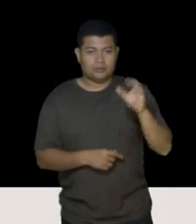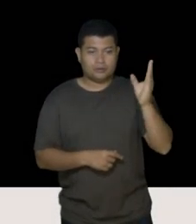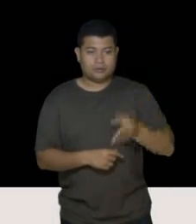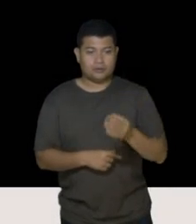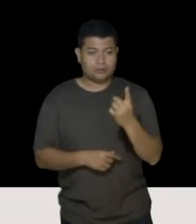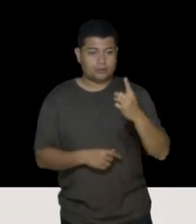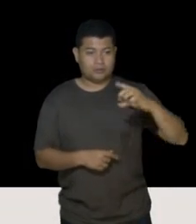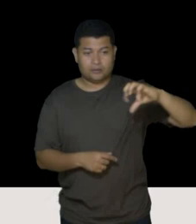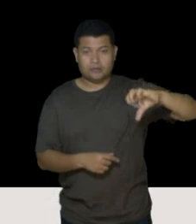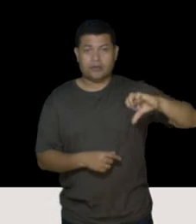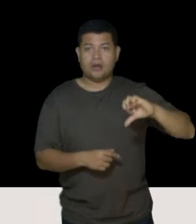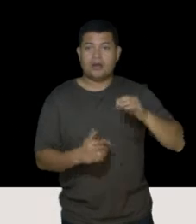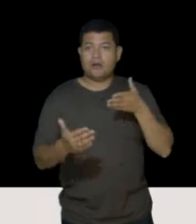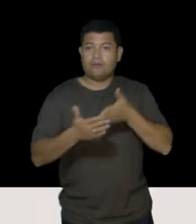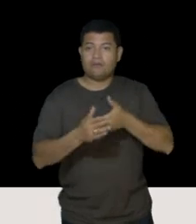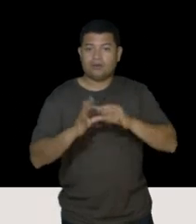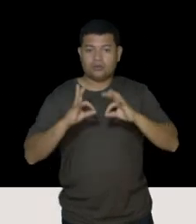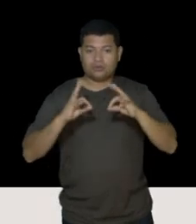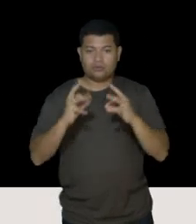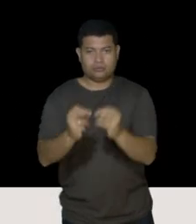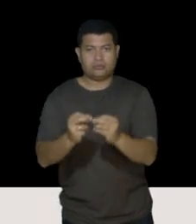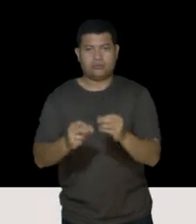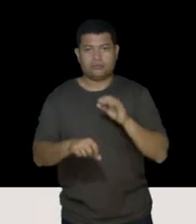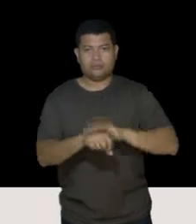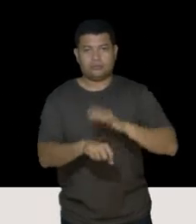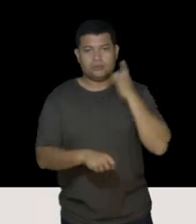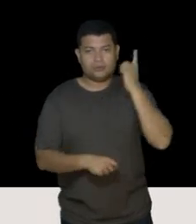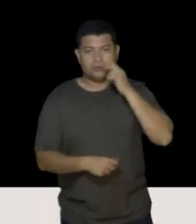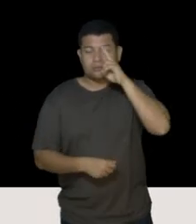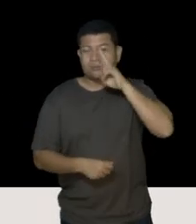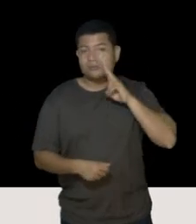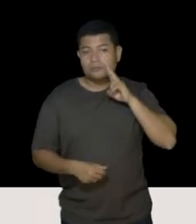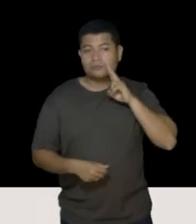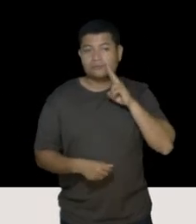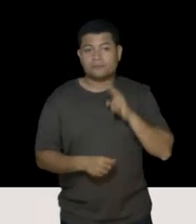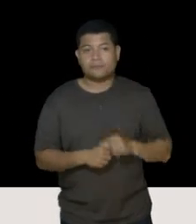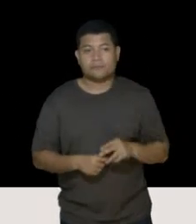270/19, de autoria do deputado Ivan Nats. Em discussão.